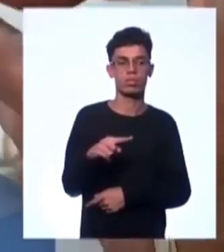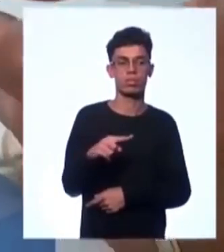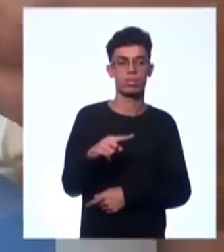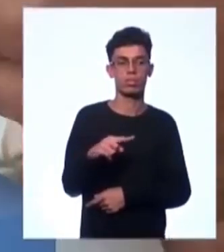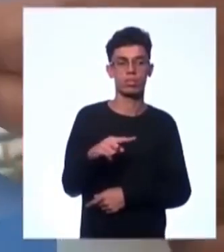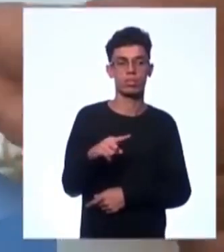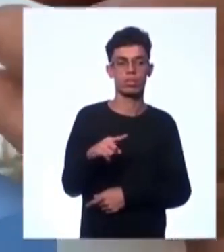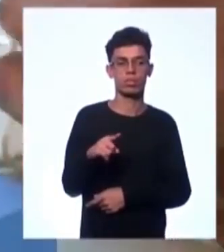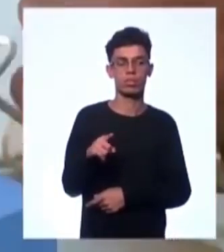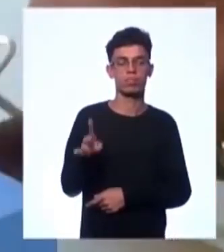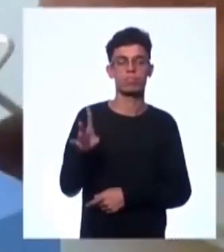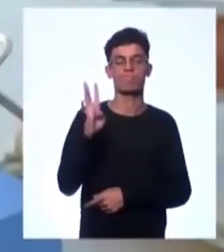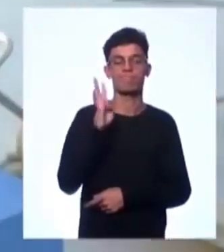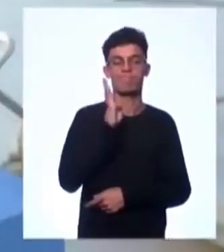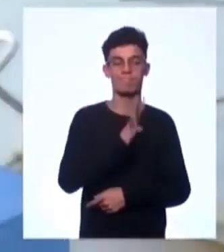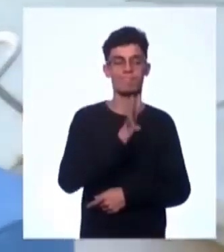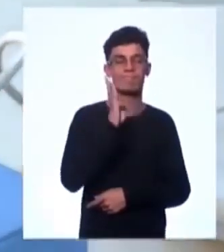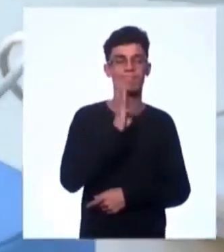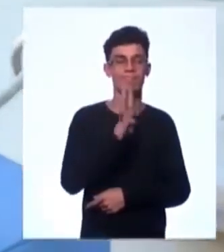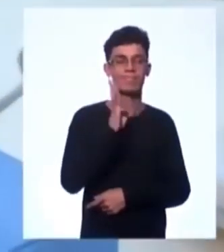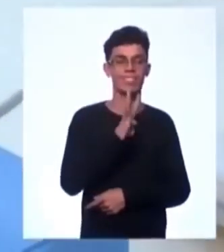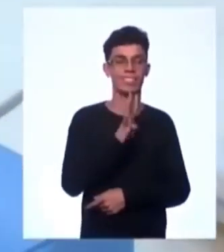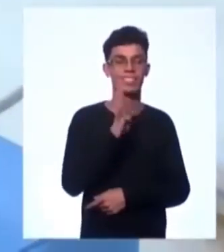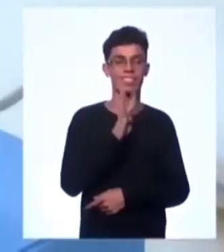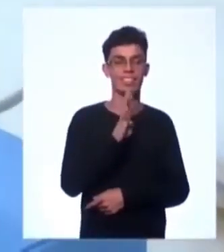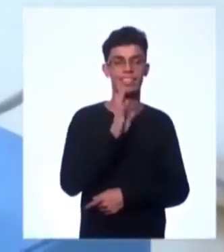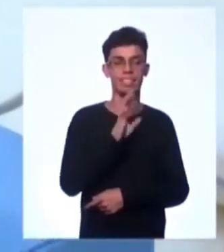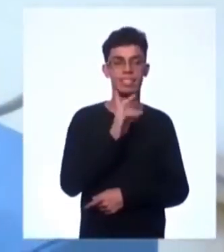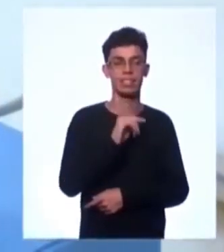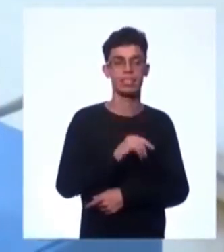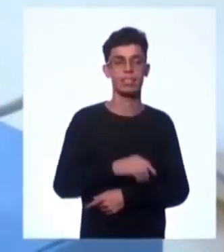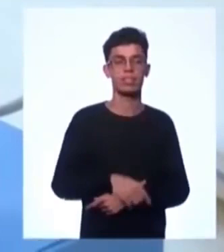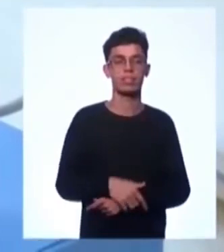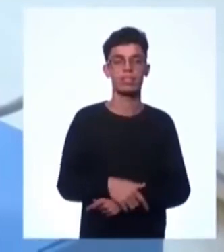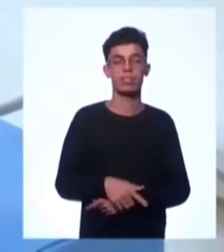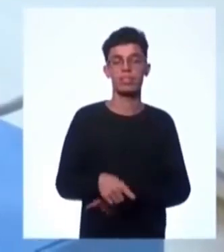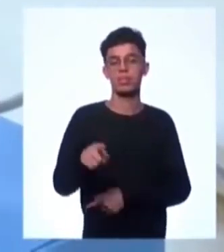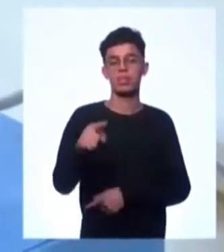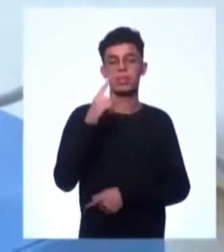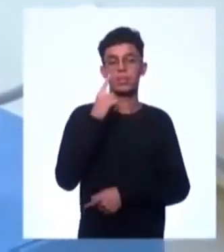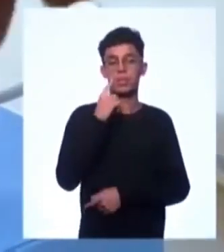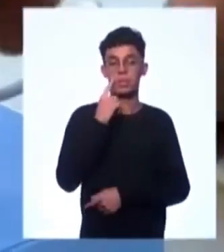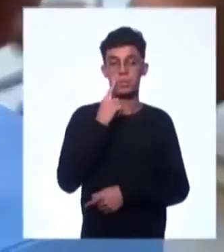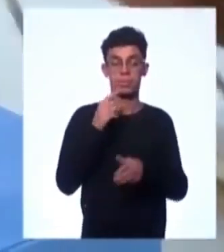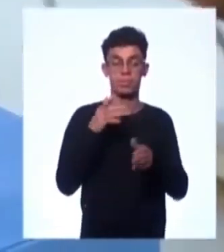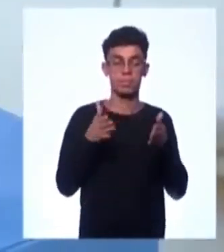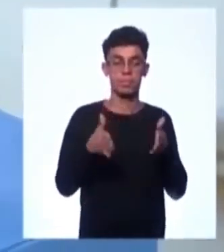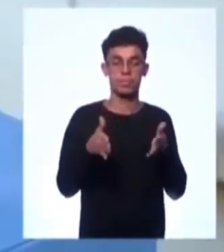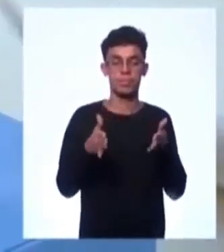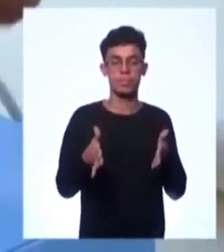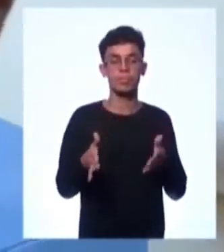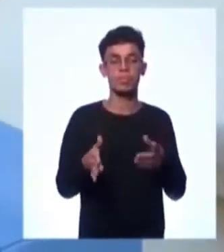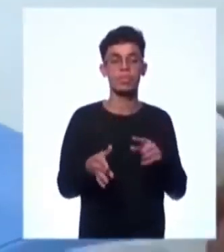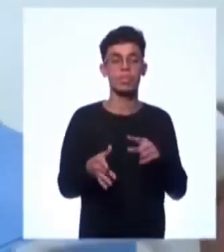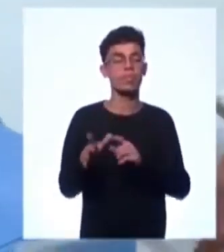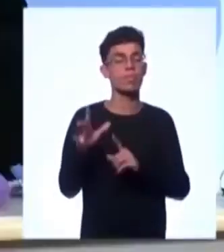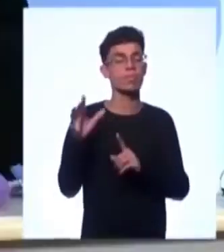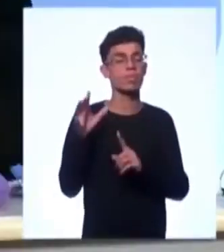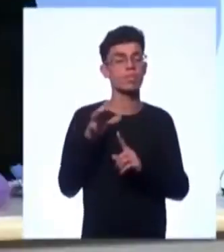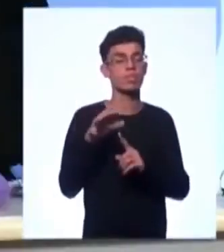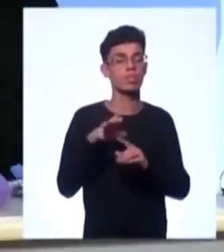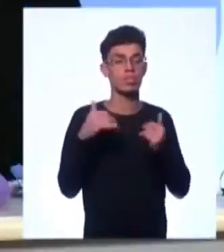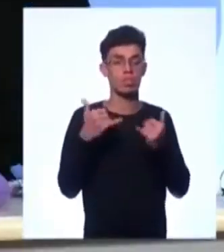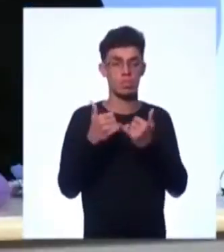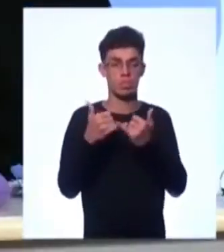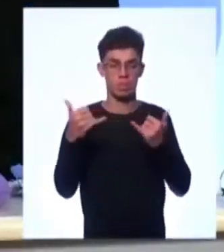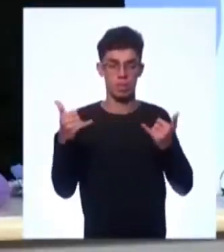lado. Bacana, hein? Beleza. Agora a gente tem aqui uma coisa, né, estudante? Você observe aqui agora, nesse momento, ela está sob influência do campo